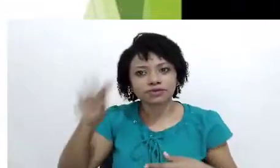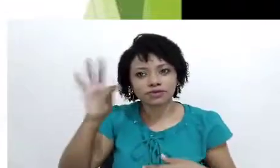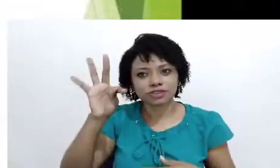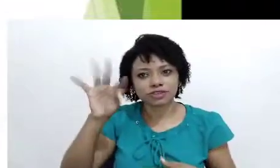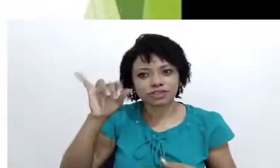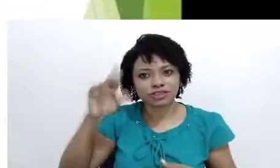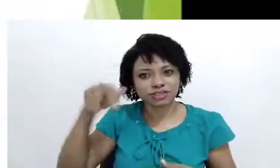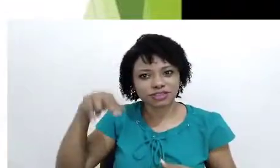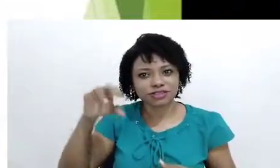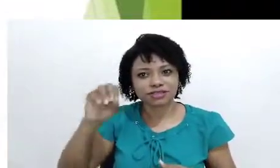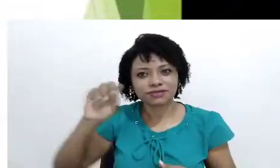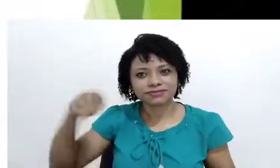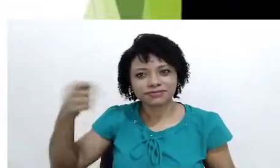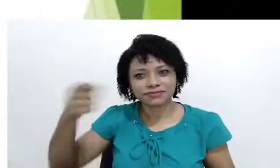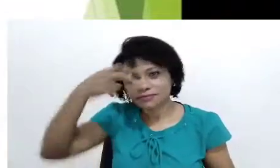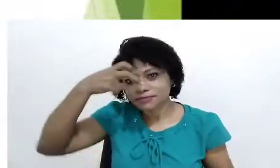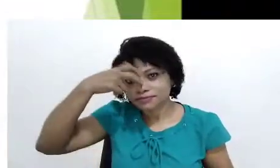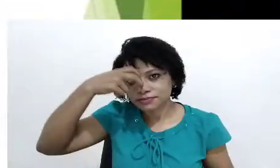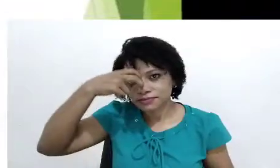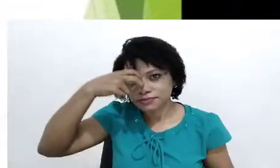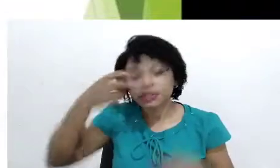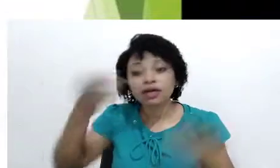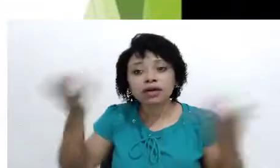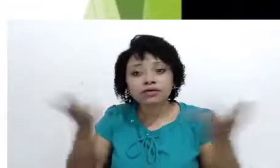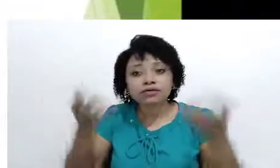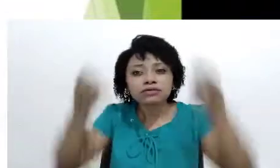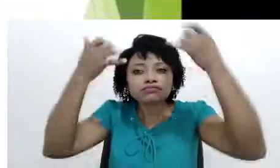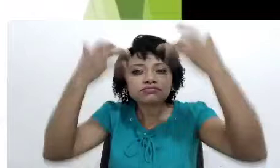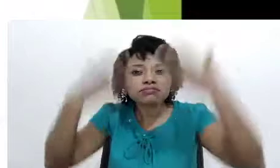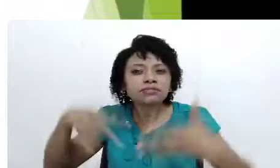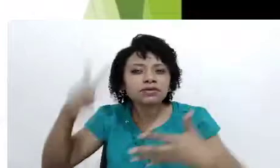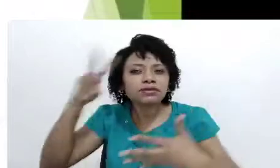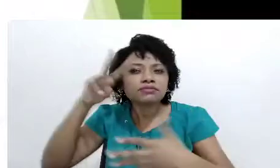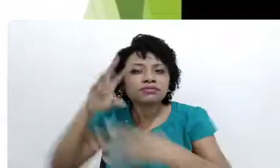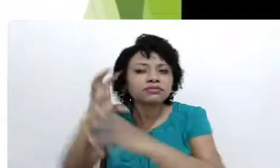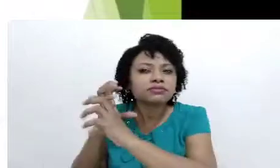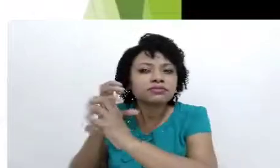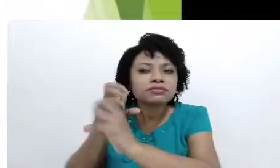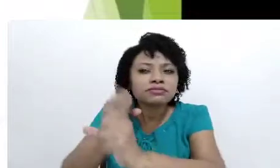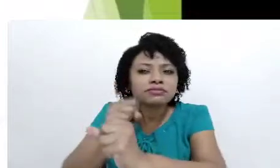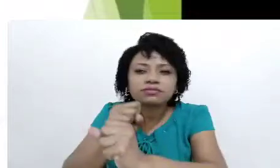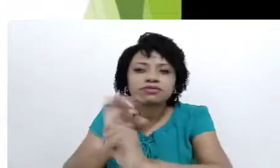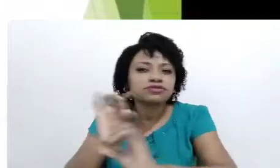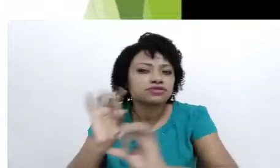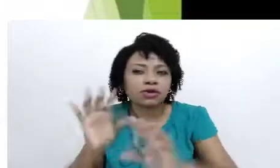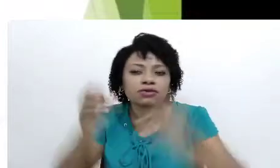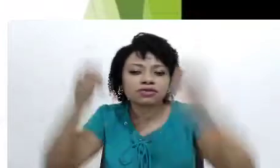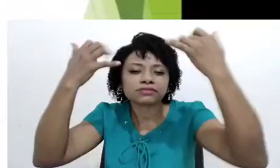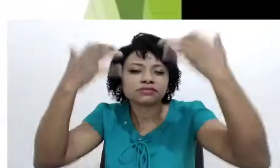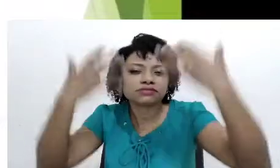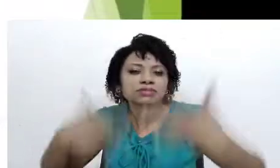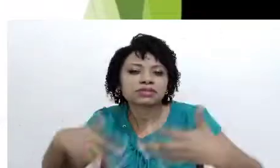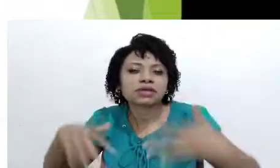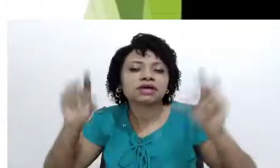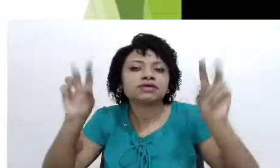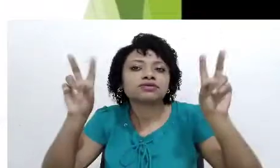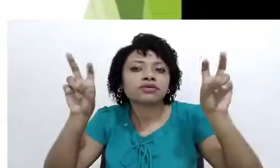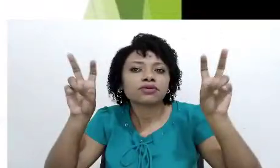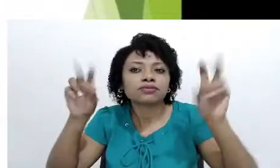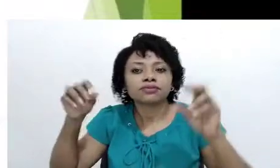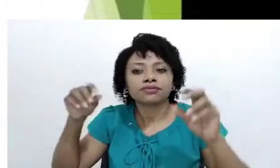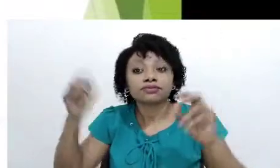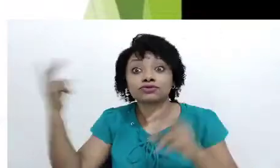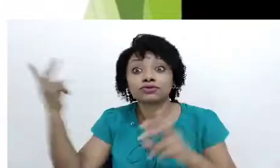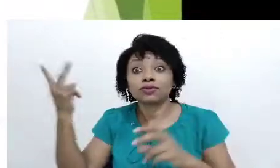Bem, pessoal, aqui que está falando é o professor Ticiano e hoje a gente vai fazer apenas uma aula